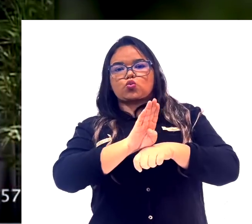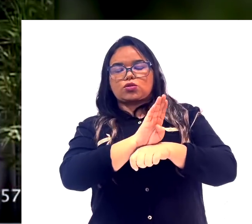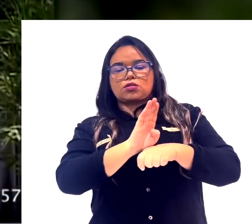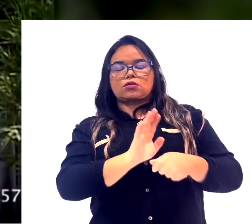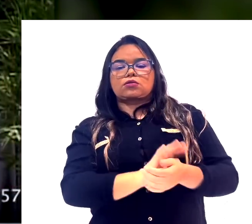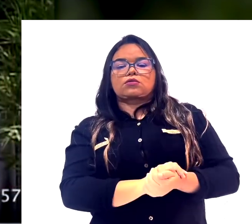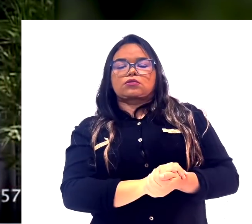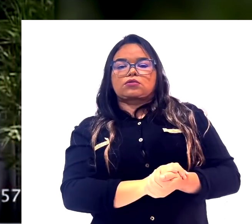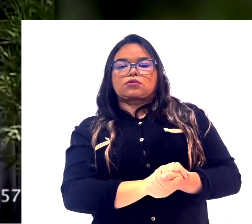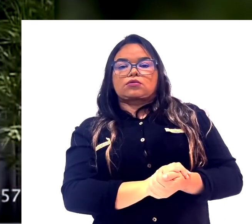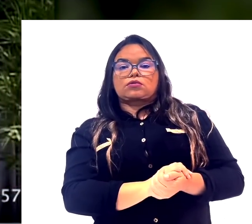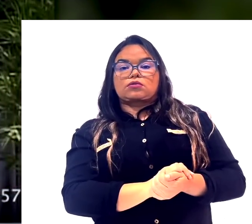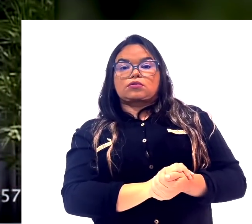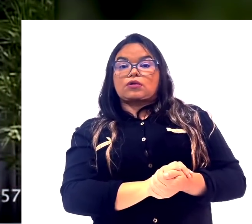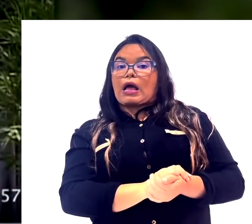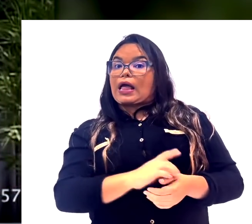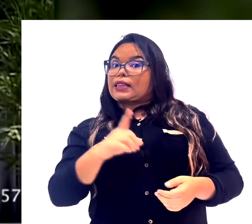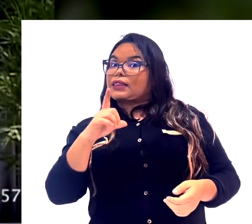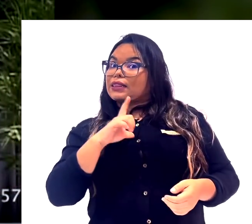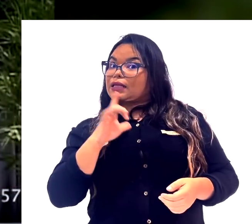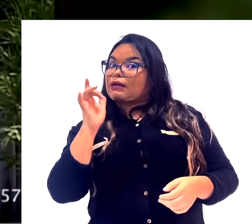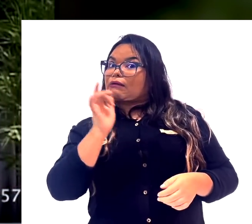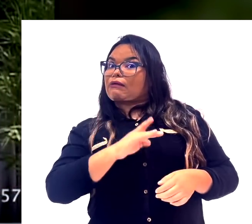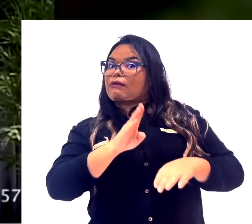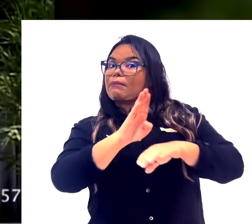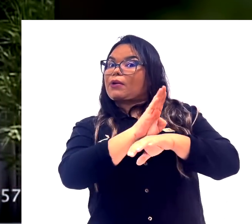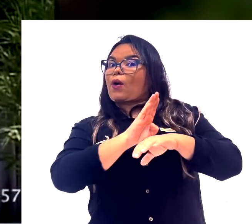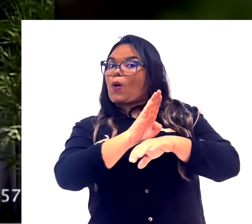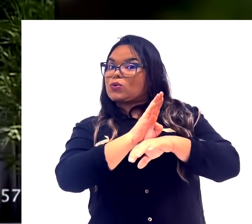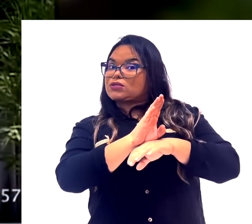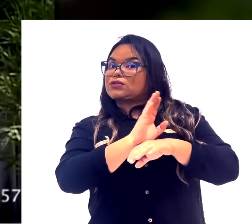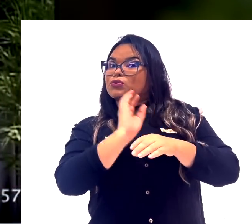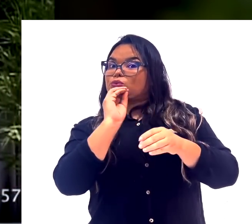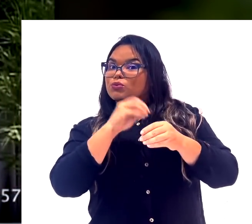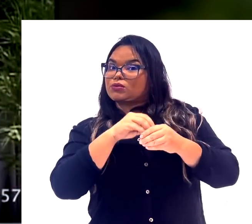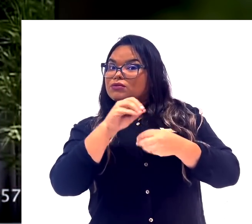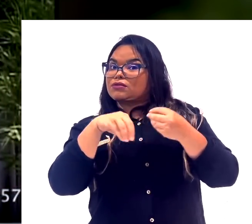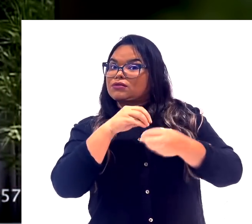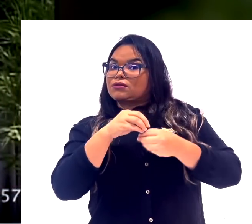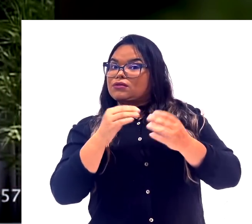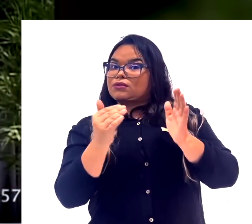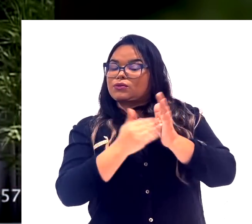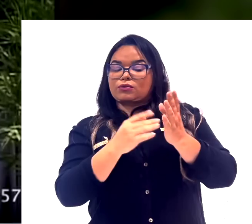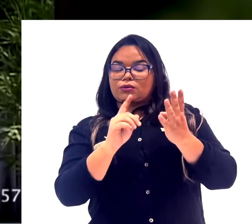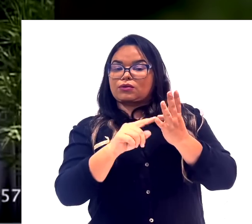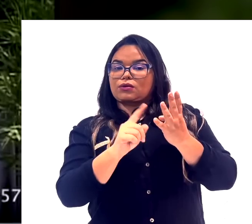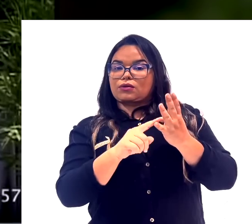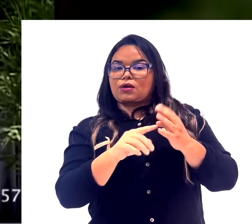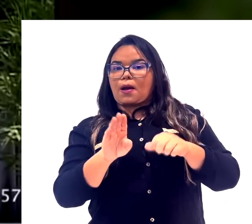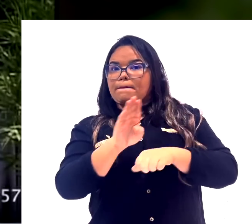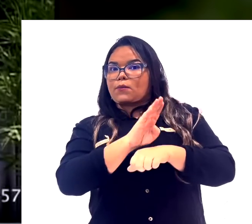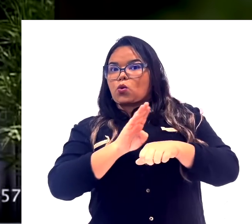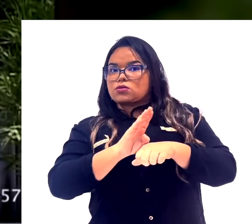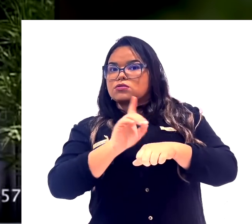Portanto, havia um elemento de bronze nessa quarta besta. O bronze era um componente muito importante.